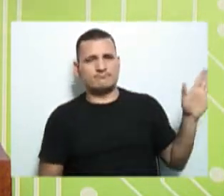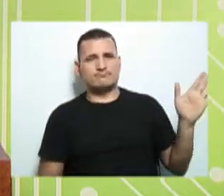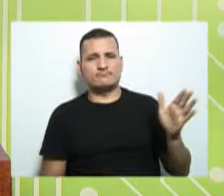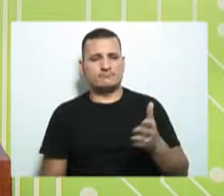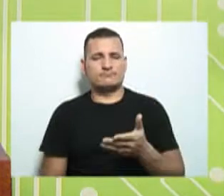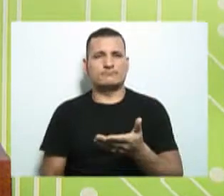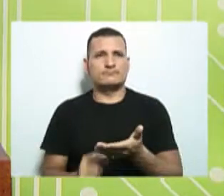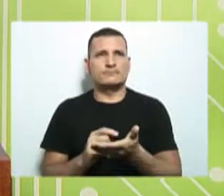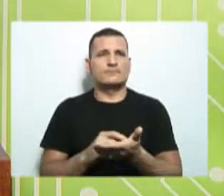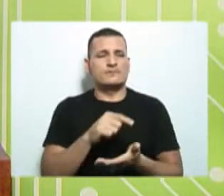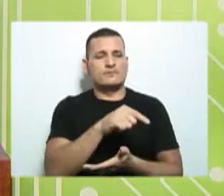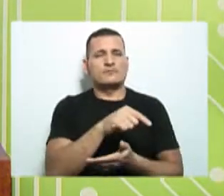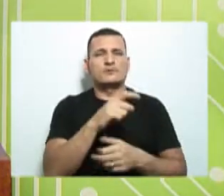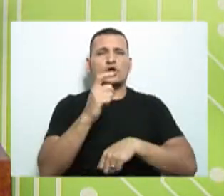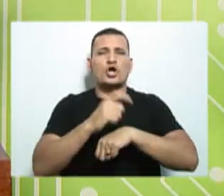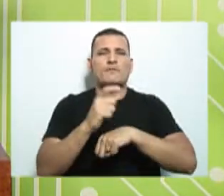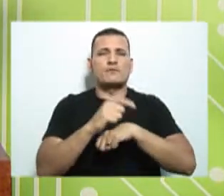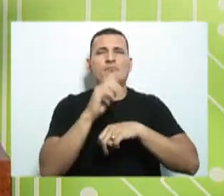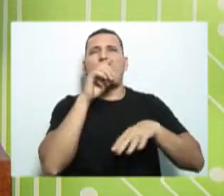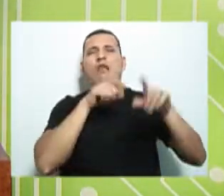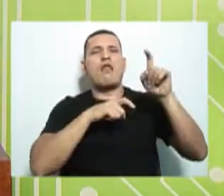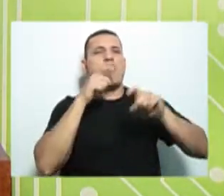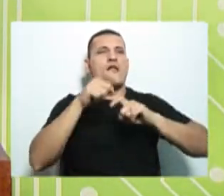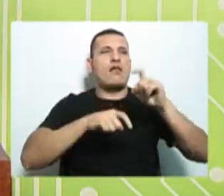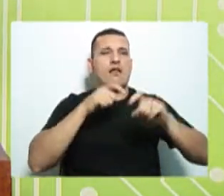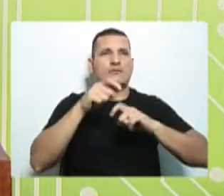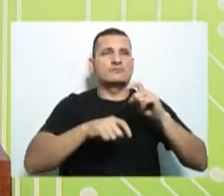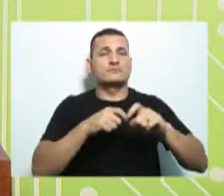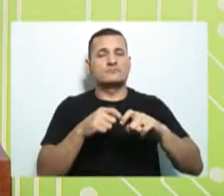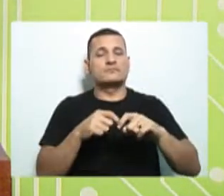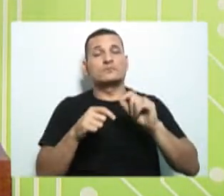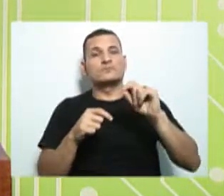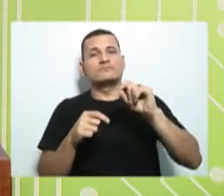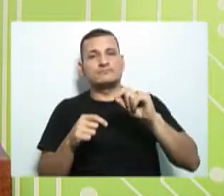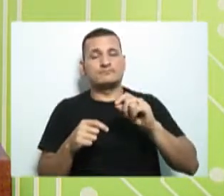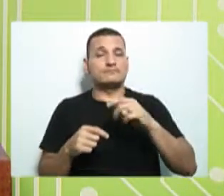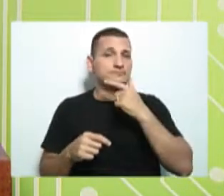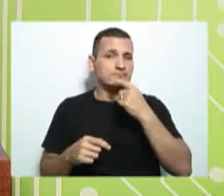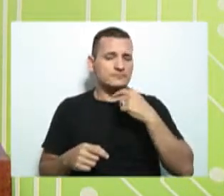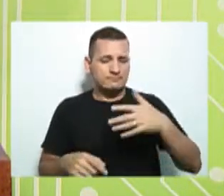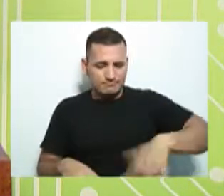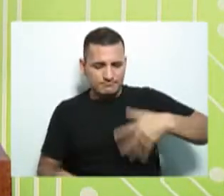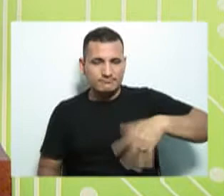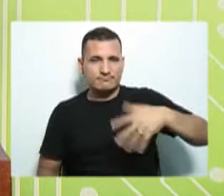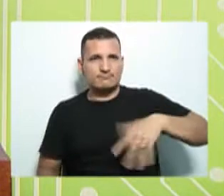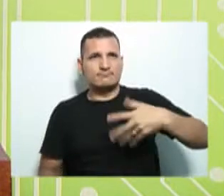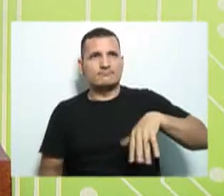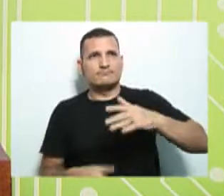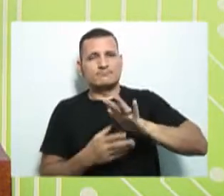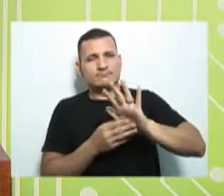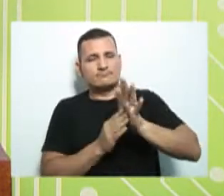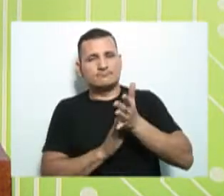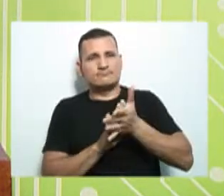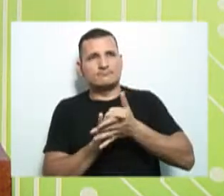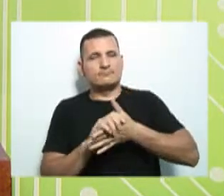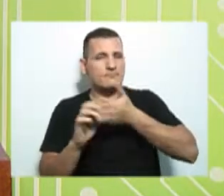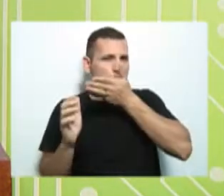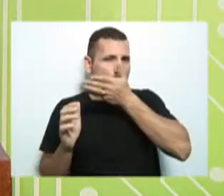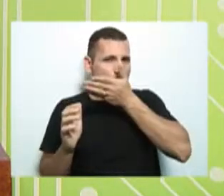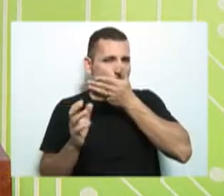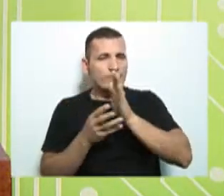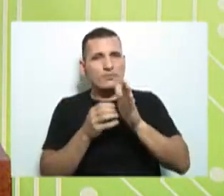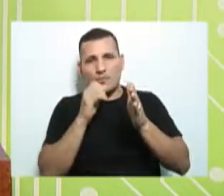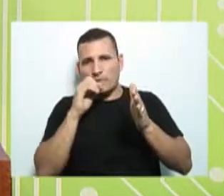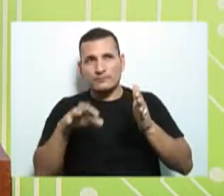água e ele continuou se afogando. E o que aconteceu? O mestre foi lá, né, sacudiu a mão, né, meio que ajeitou a mão, chupou assim e tal, tudo